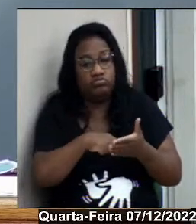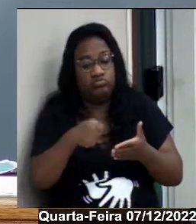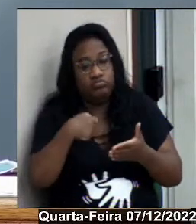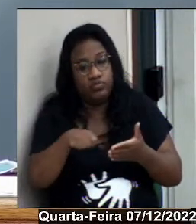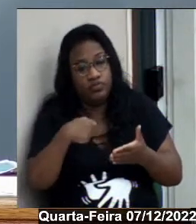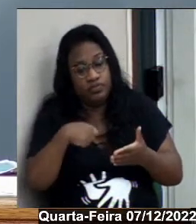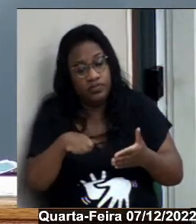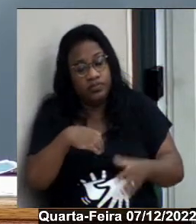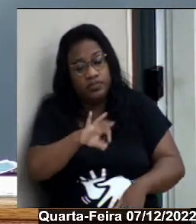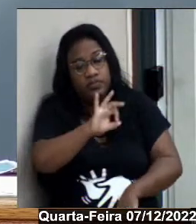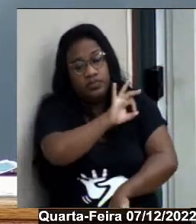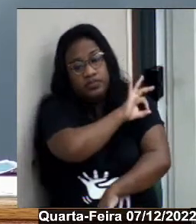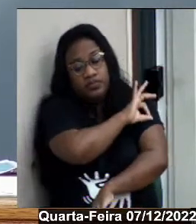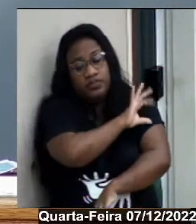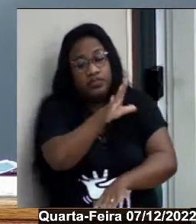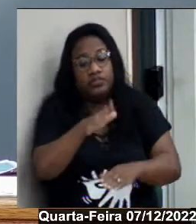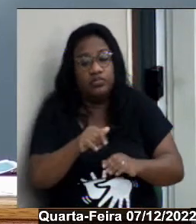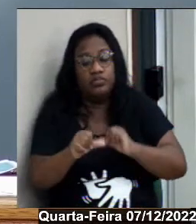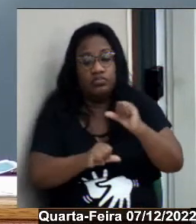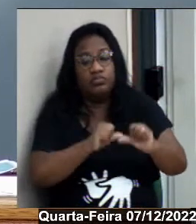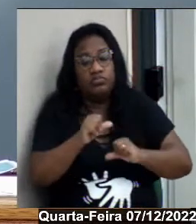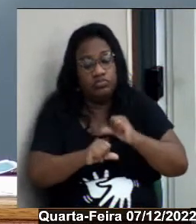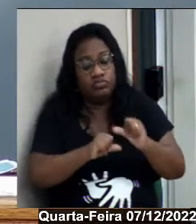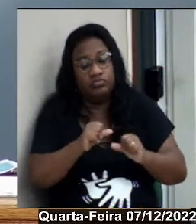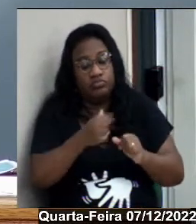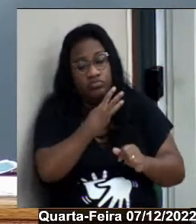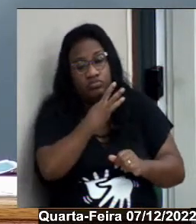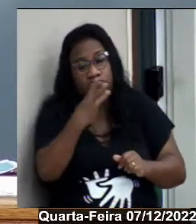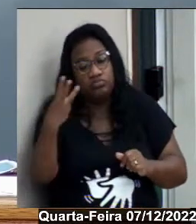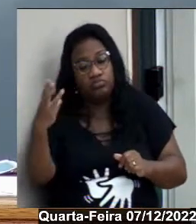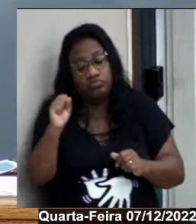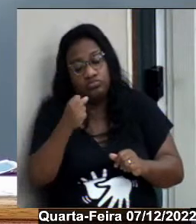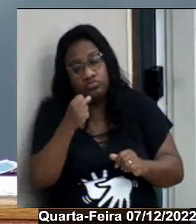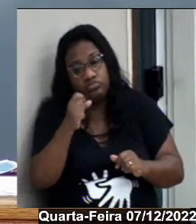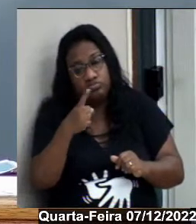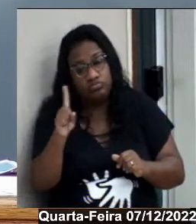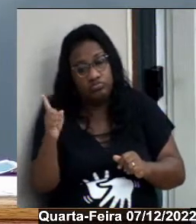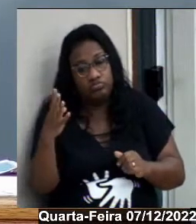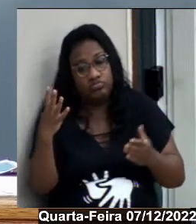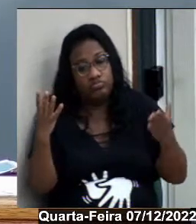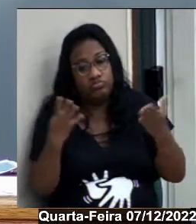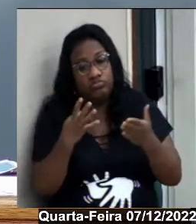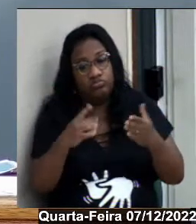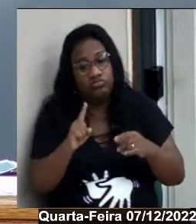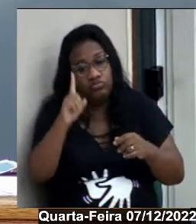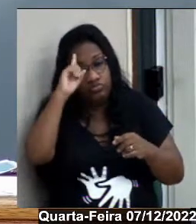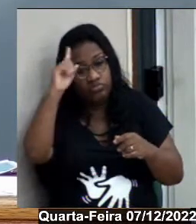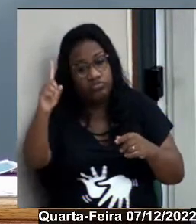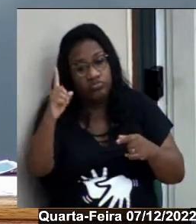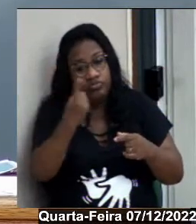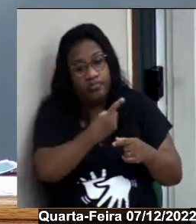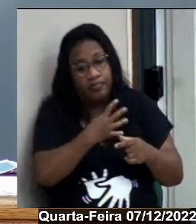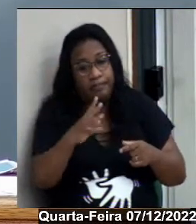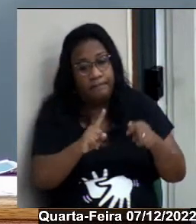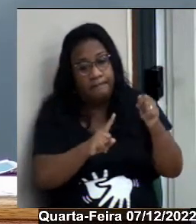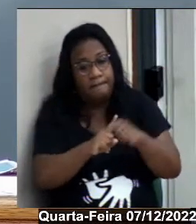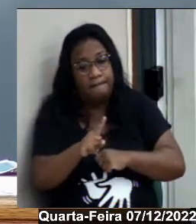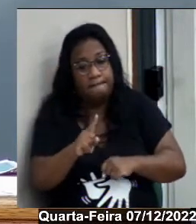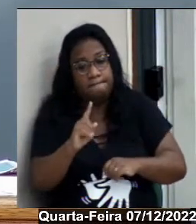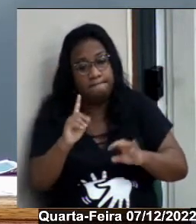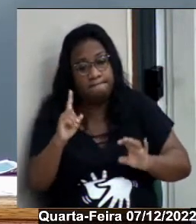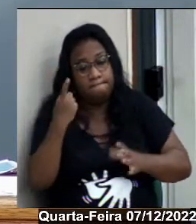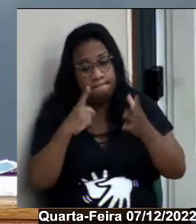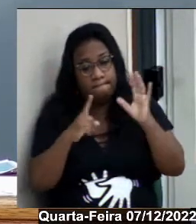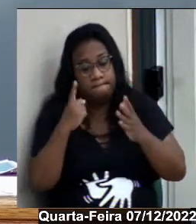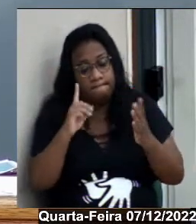Autoria do prefeito municipal Claudinei Alves de Santos, altera a lei complementar número 384, de 14 de fevereiro de